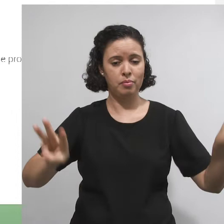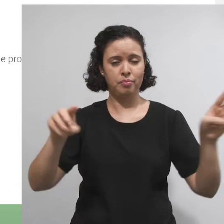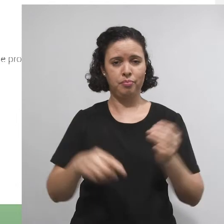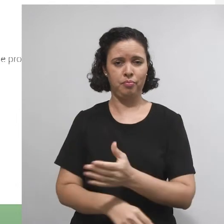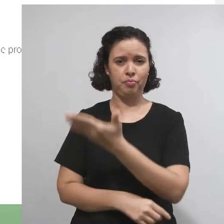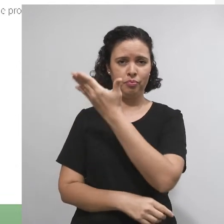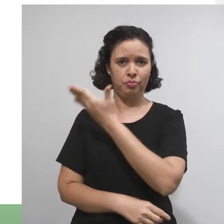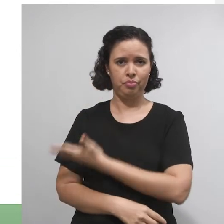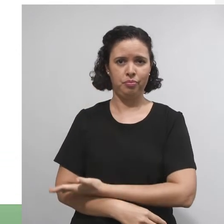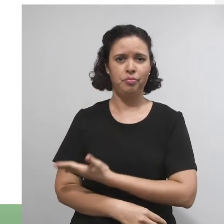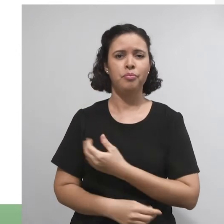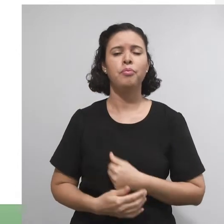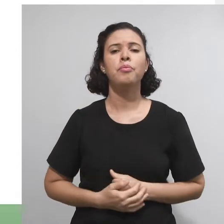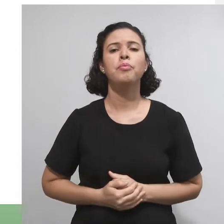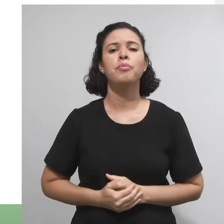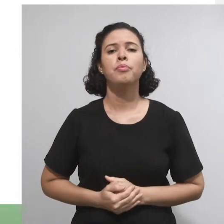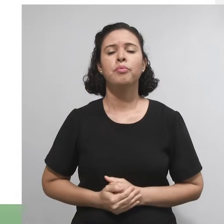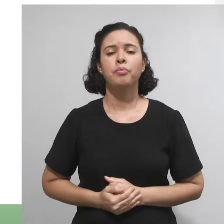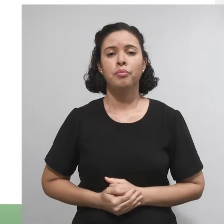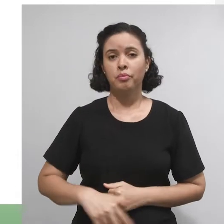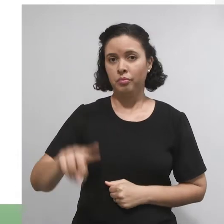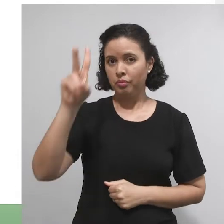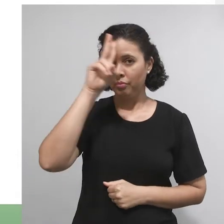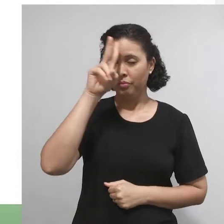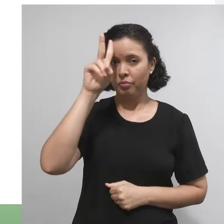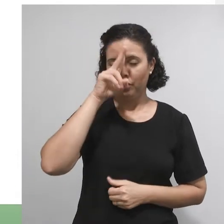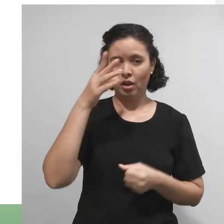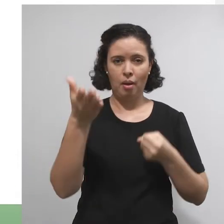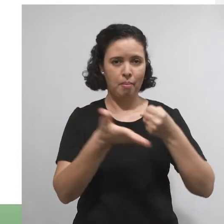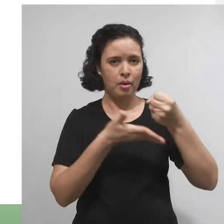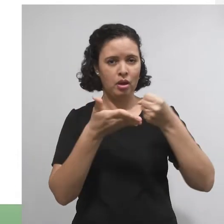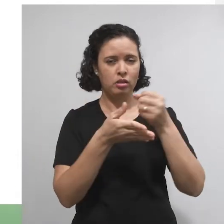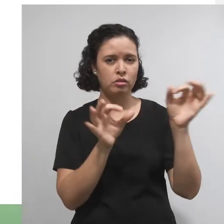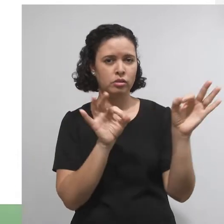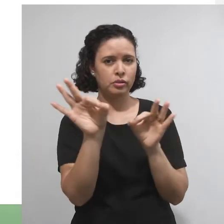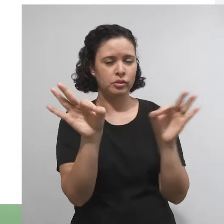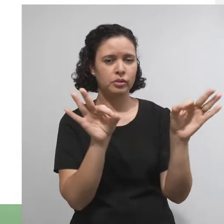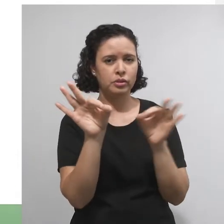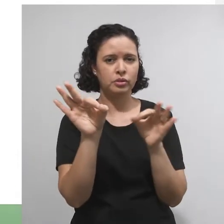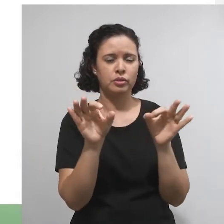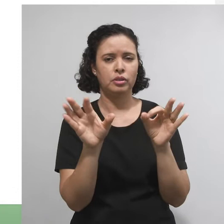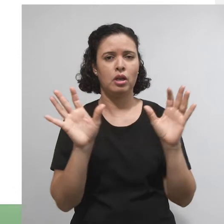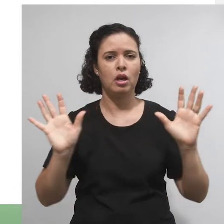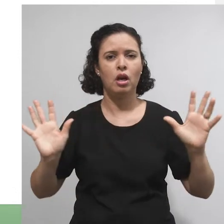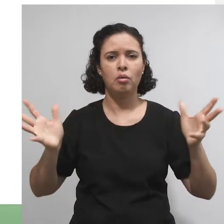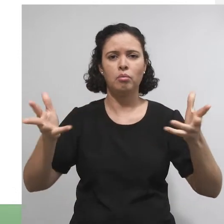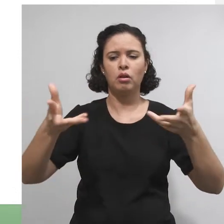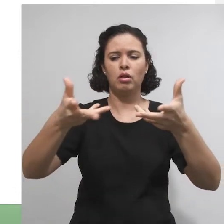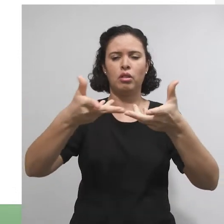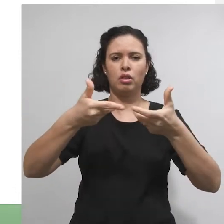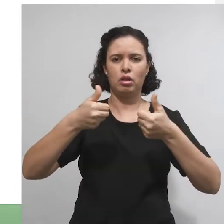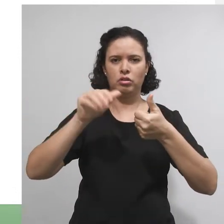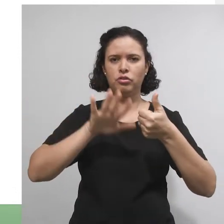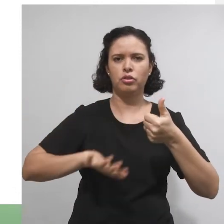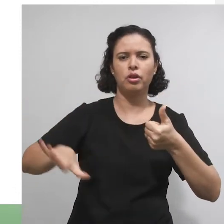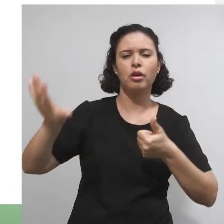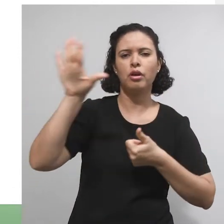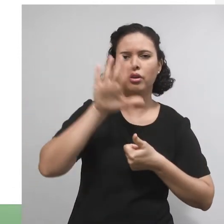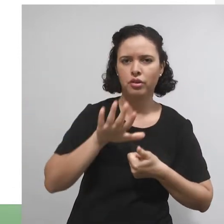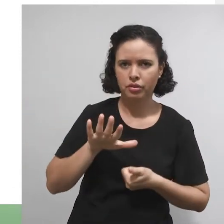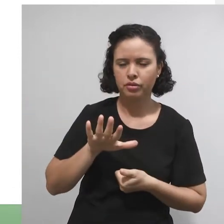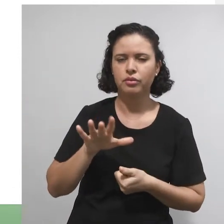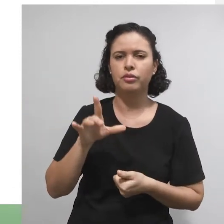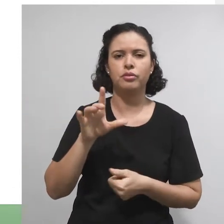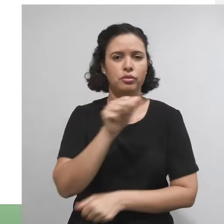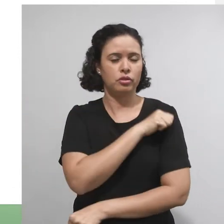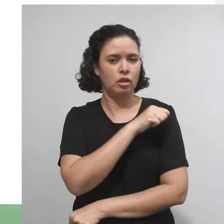você navegar. Lembrando que a base se organiza por competências gerais,